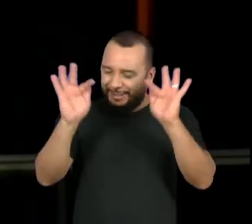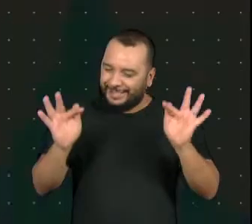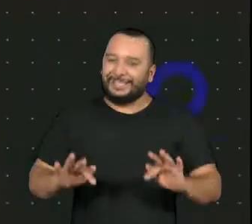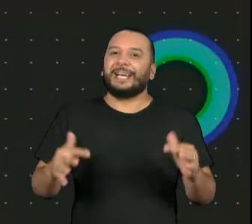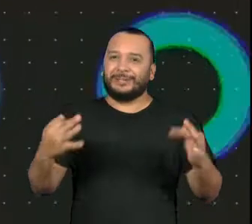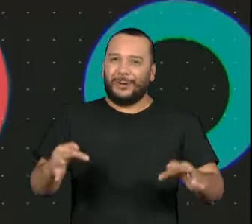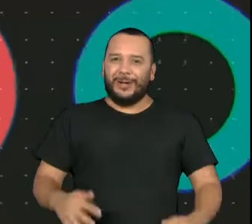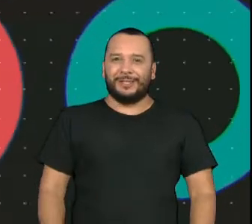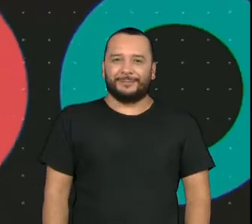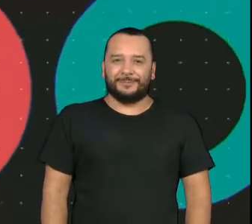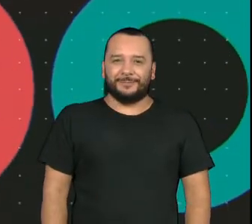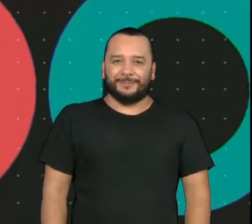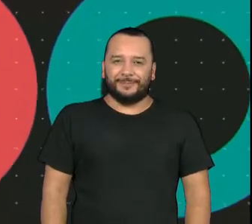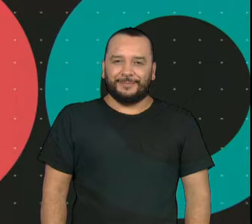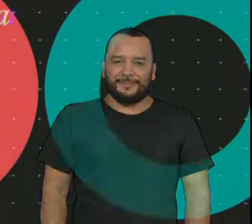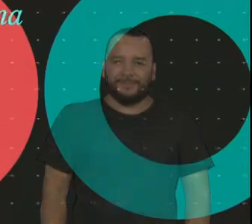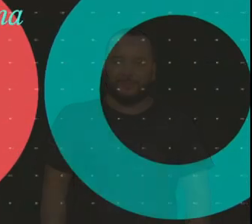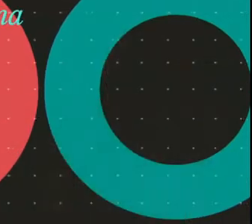dói.